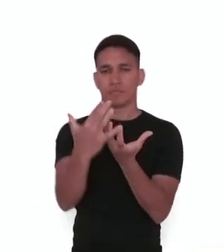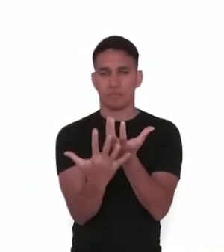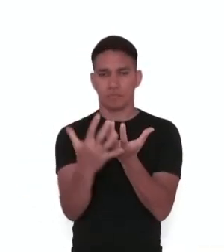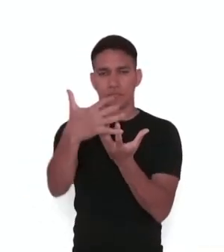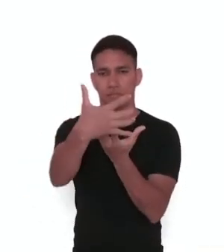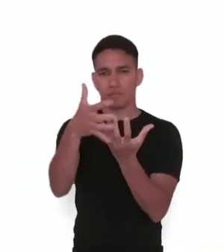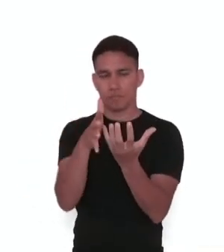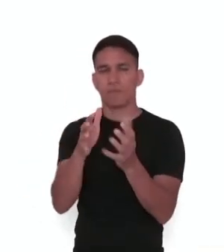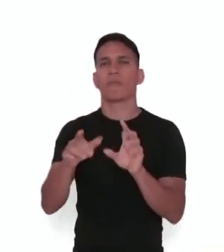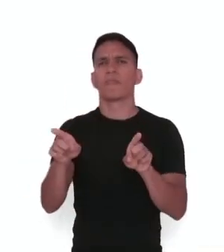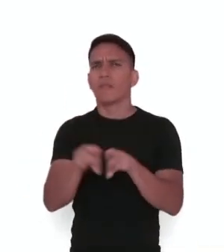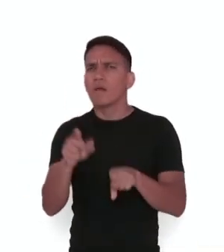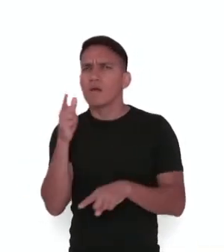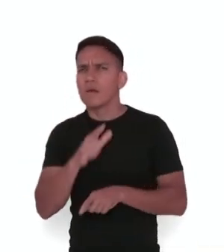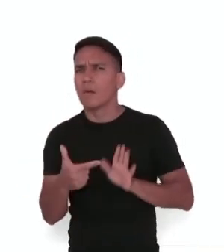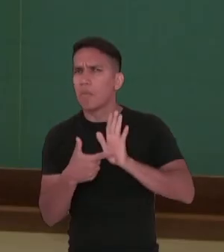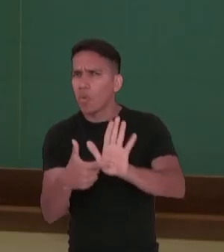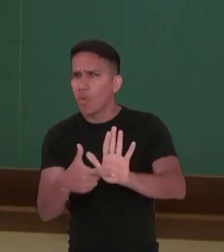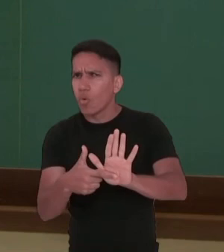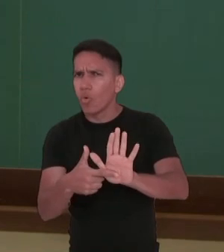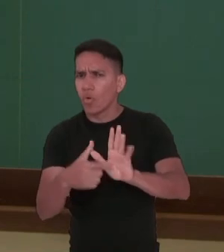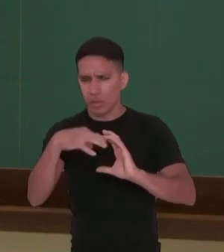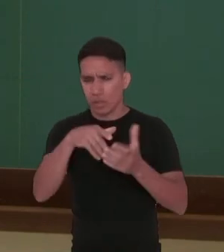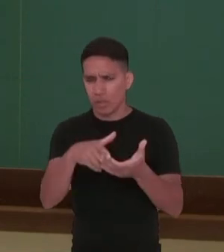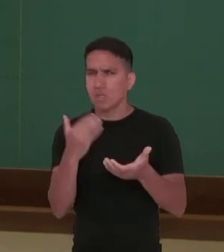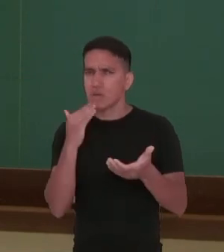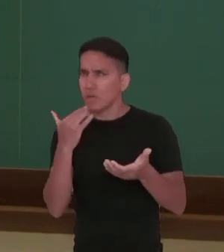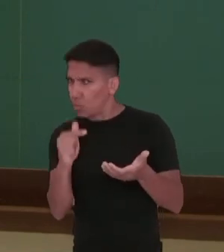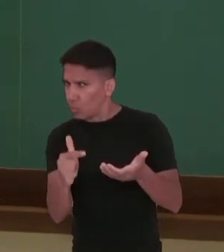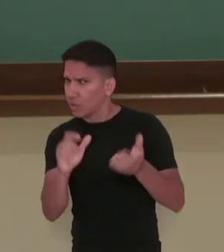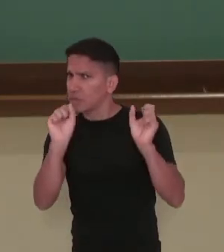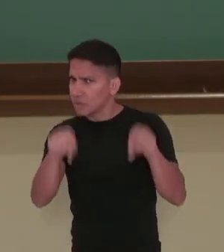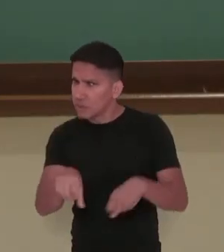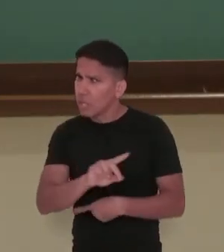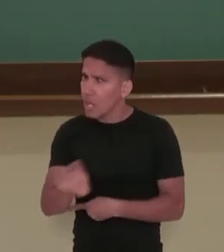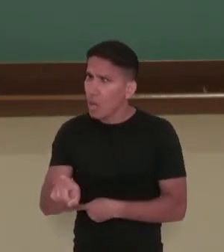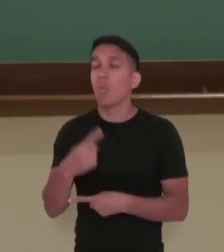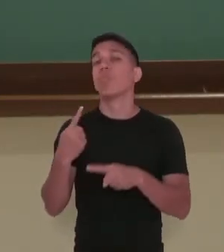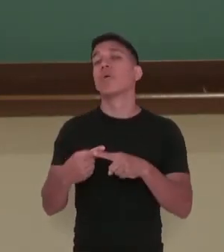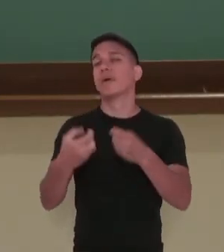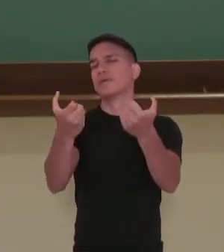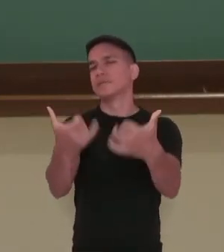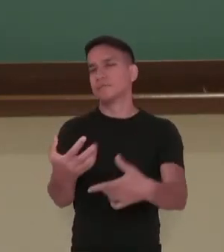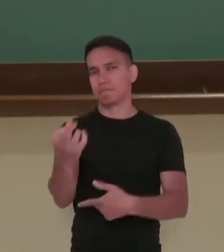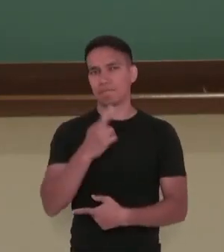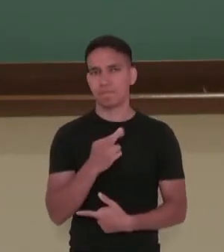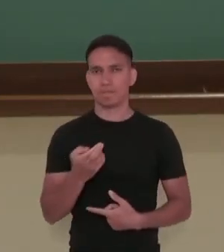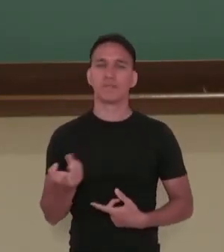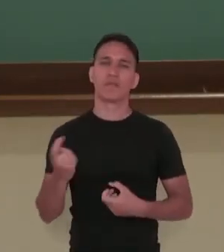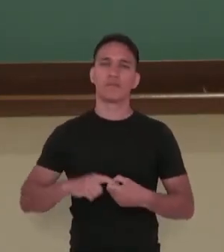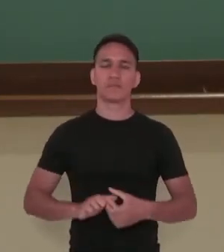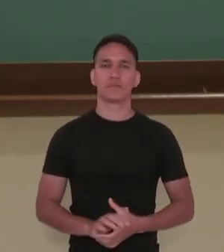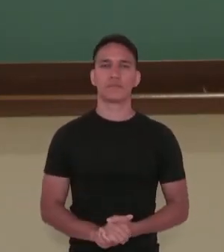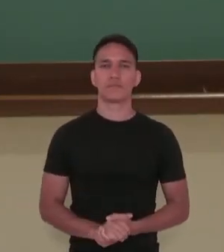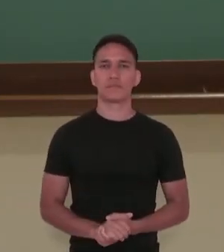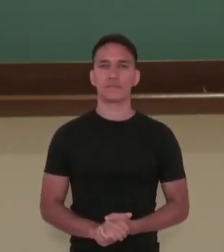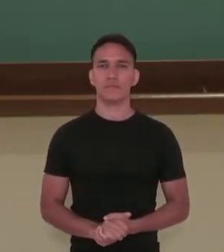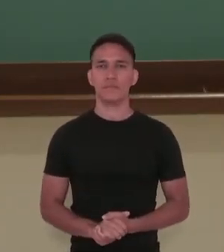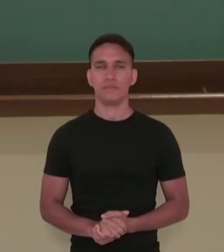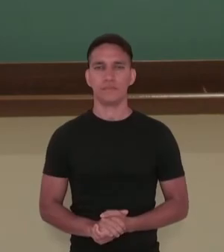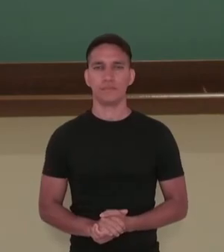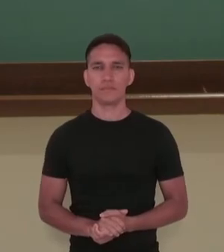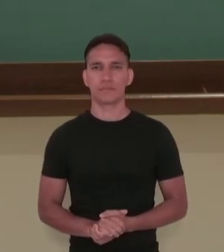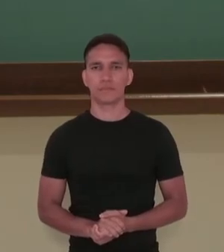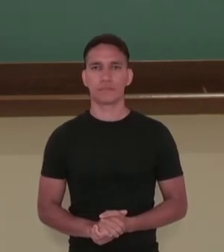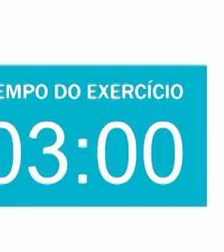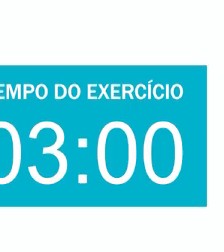a superfície da Terra sem distorções? Sim ou não? Justifique sua resposta. Eu aguardo com vocês aí uma resposta e